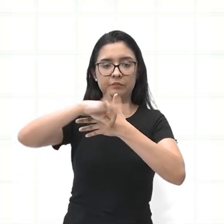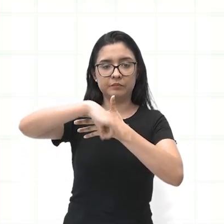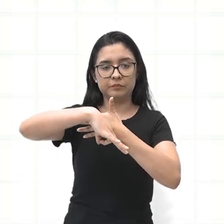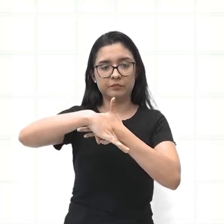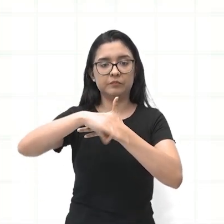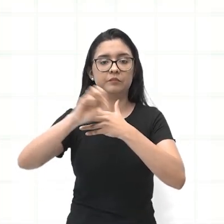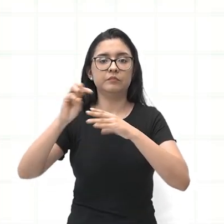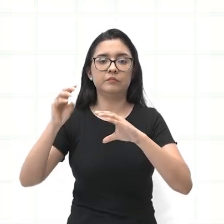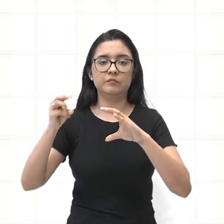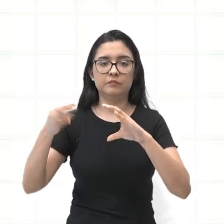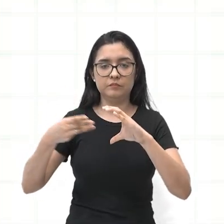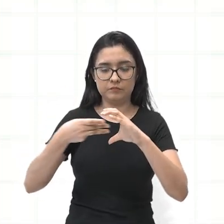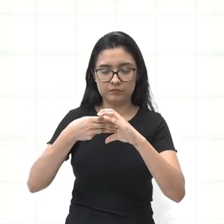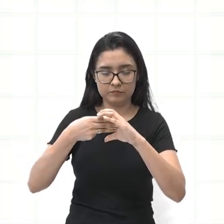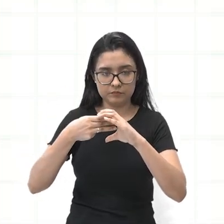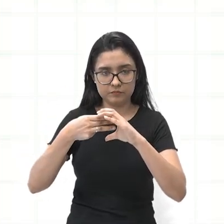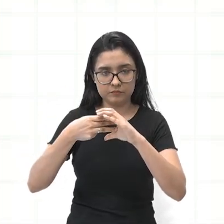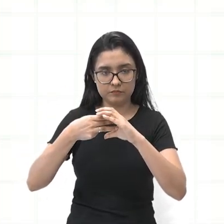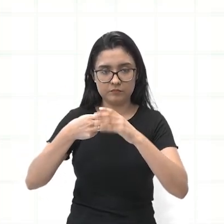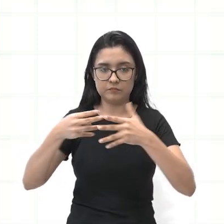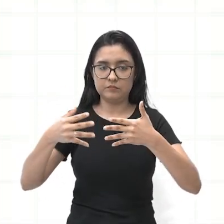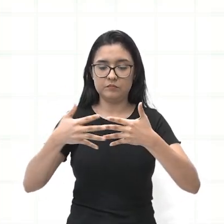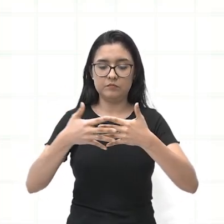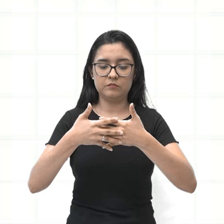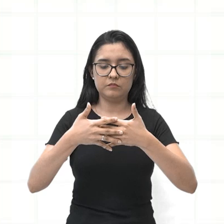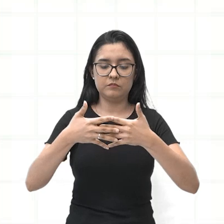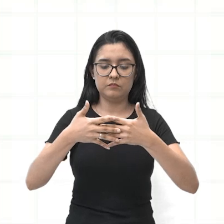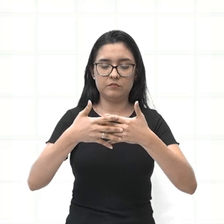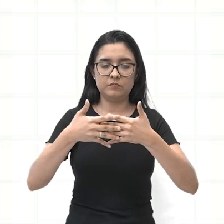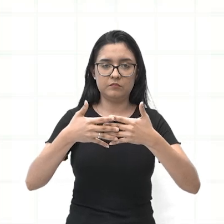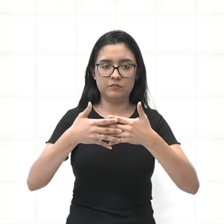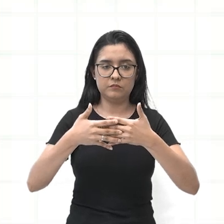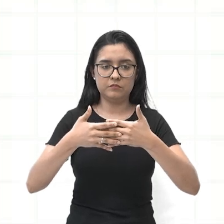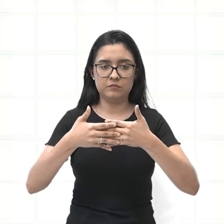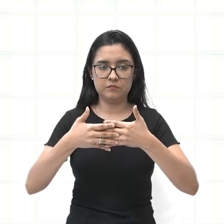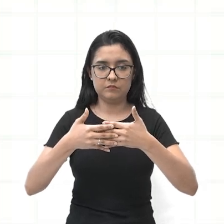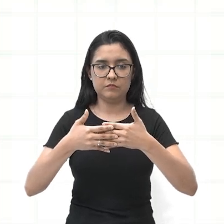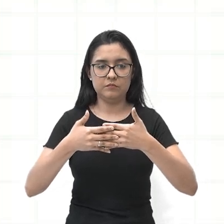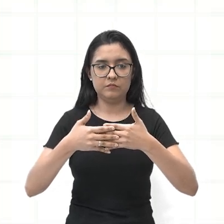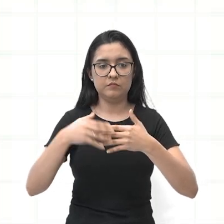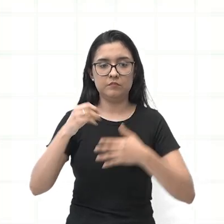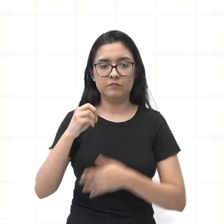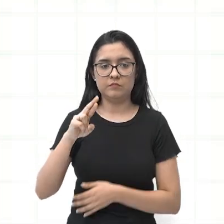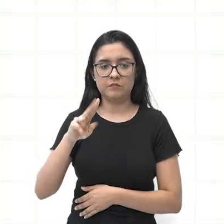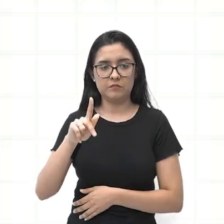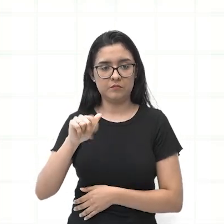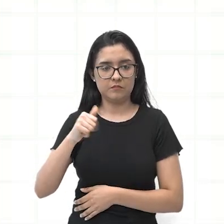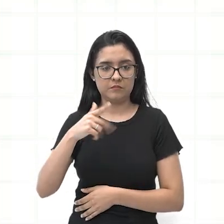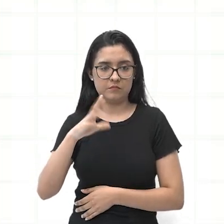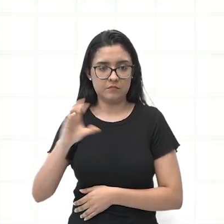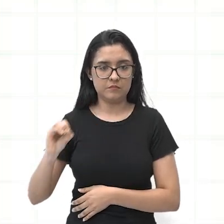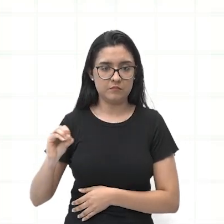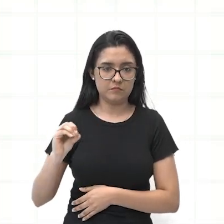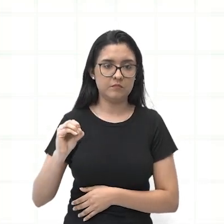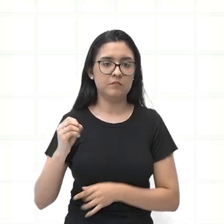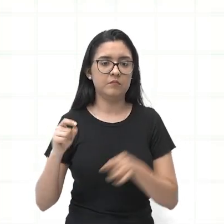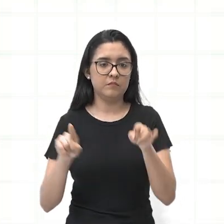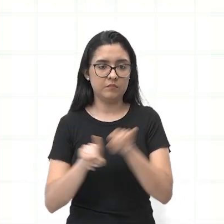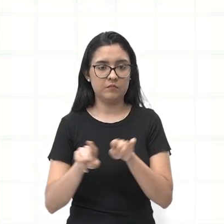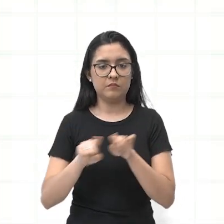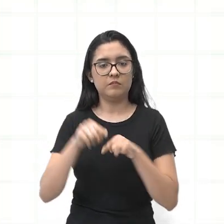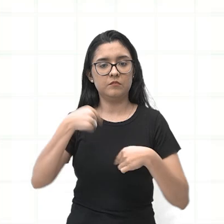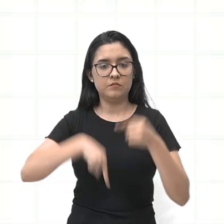com a célula, com o tecido, o órgão e o sistema, formando